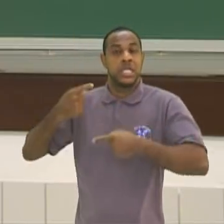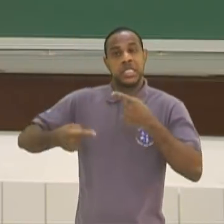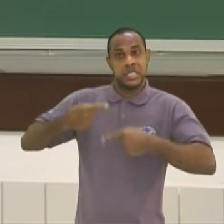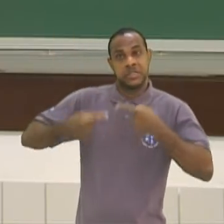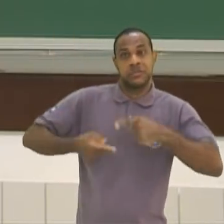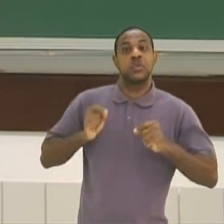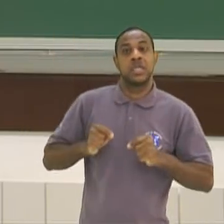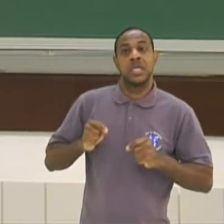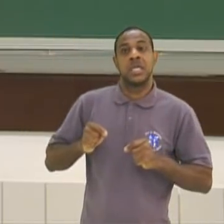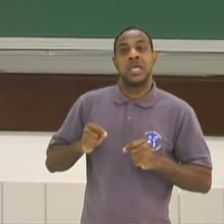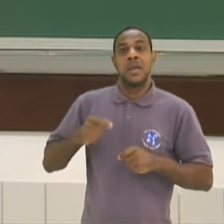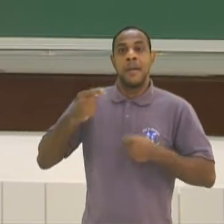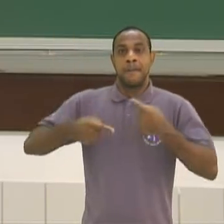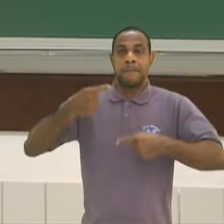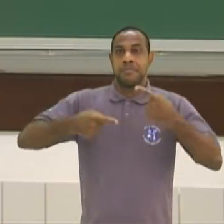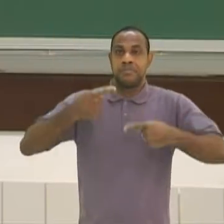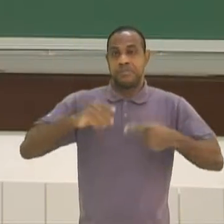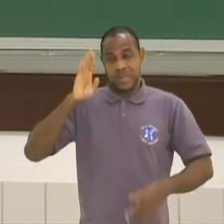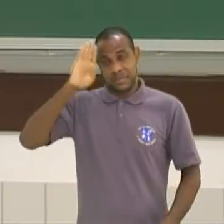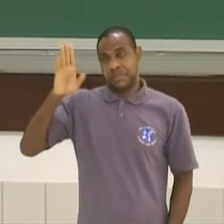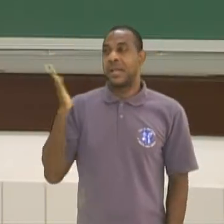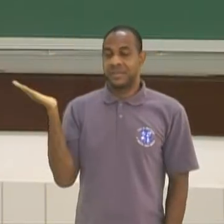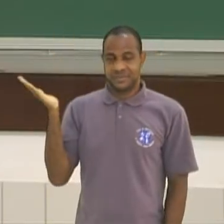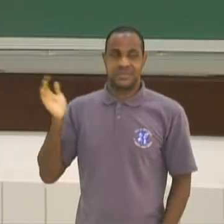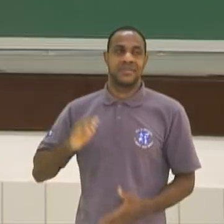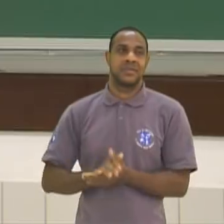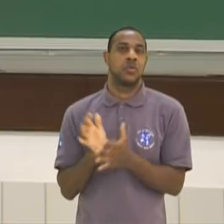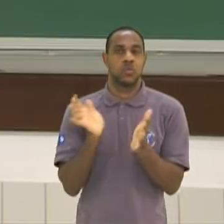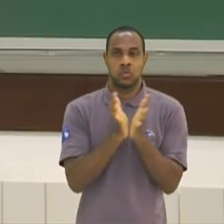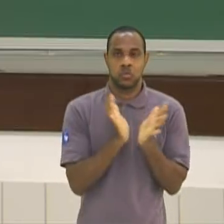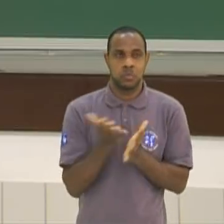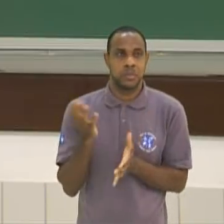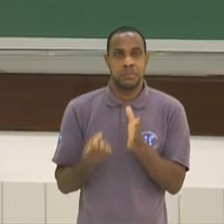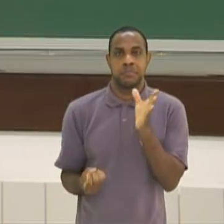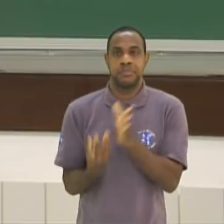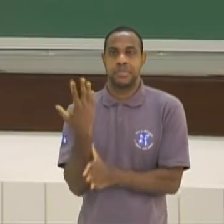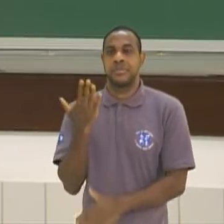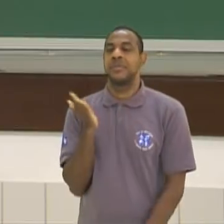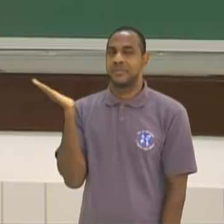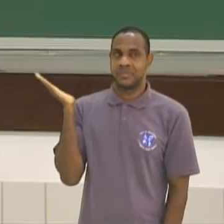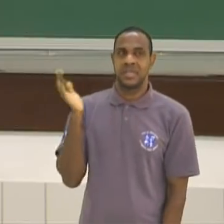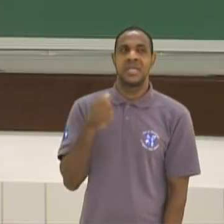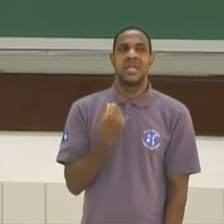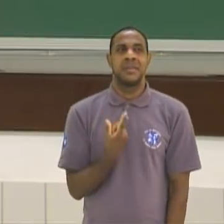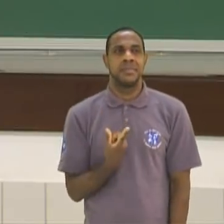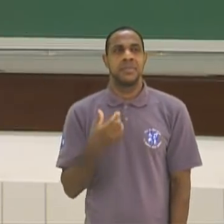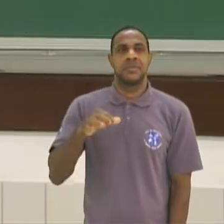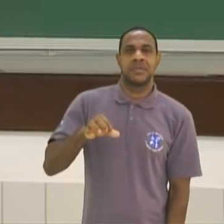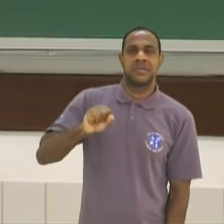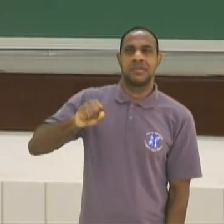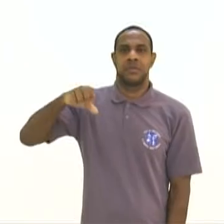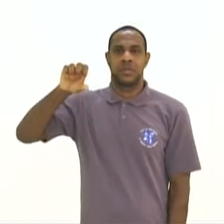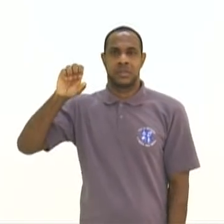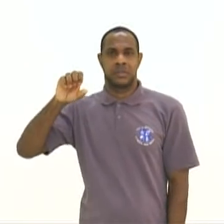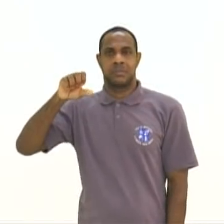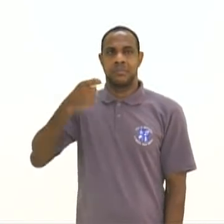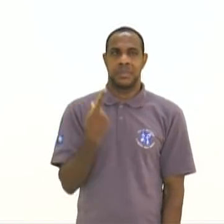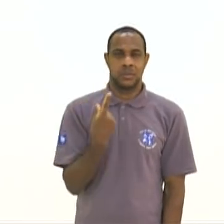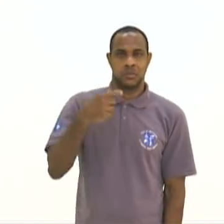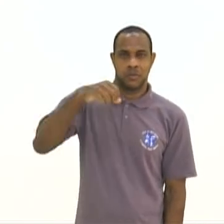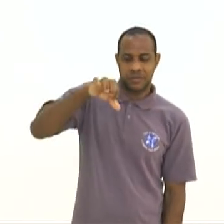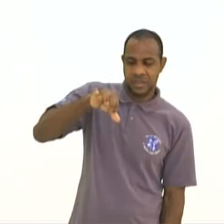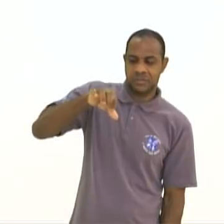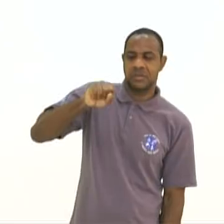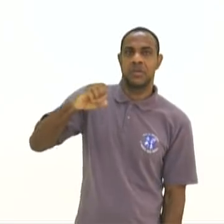volta, da liberação dos partidos políticos. Esses são os primeiros a se formar ali em 1980. Aqui os